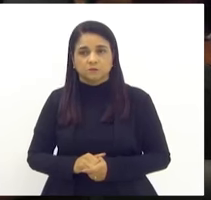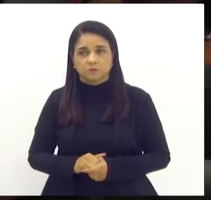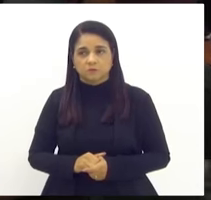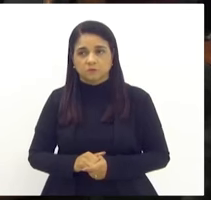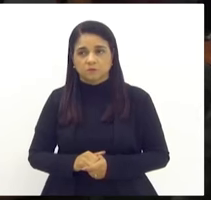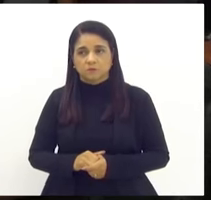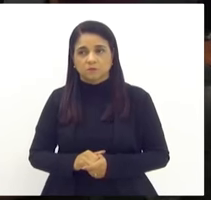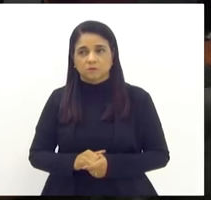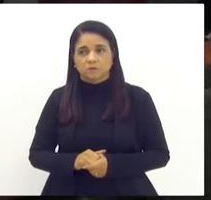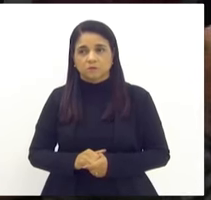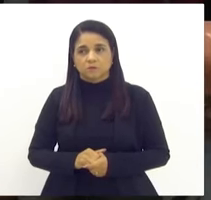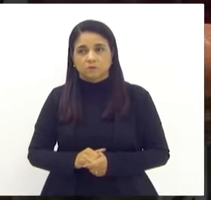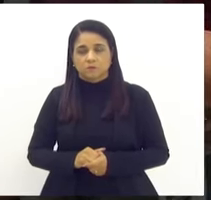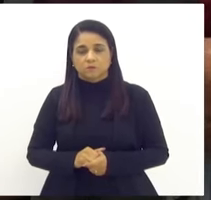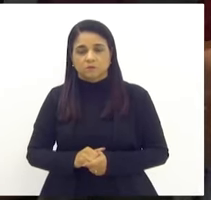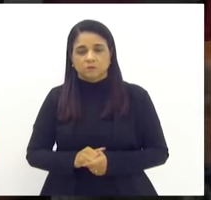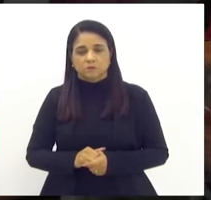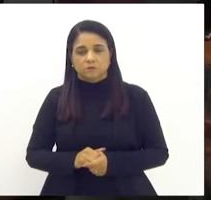contrário